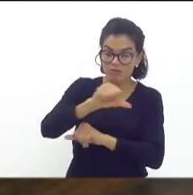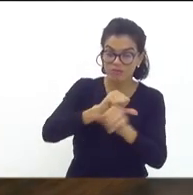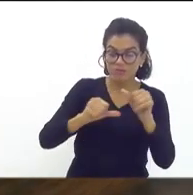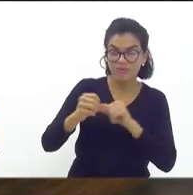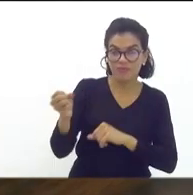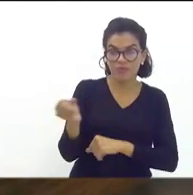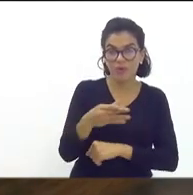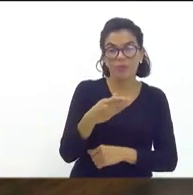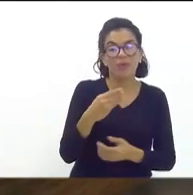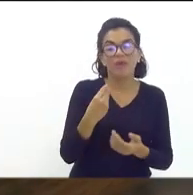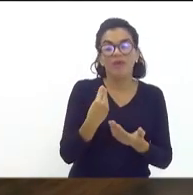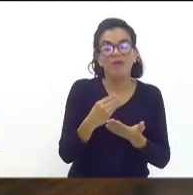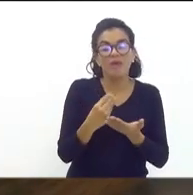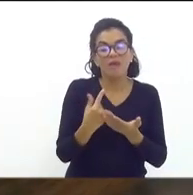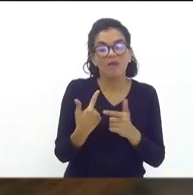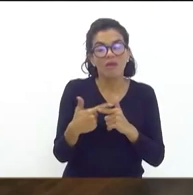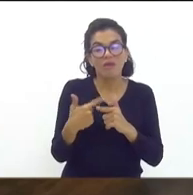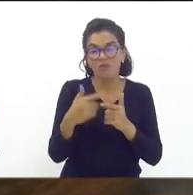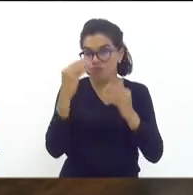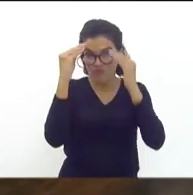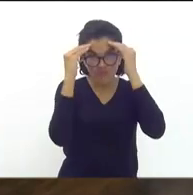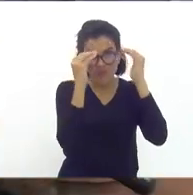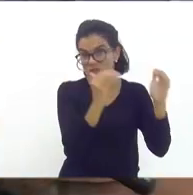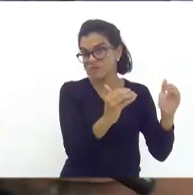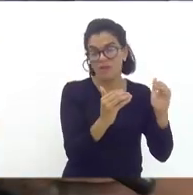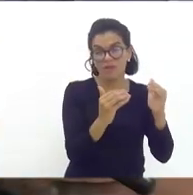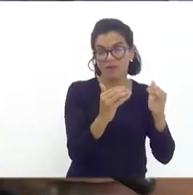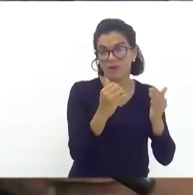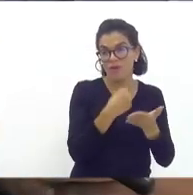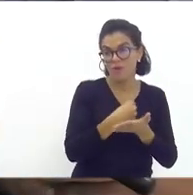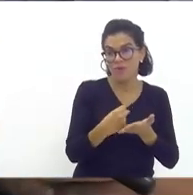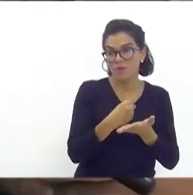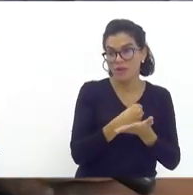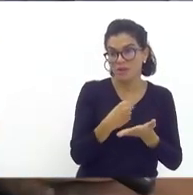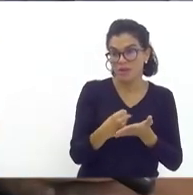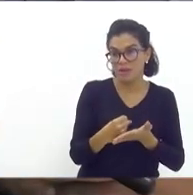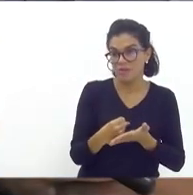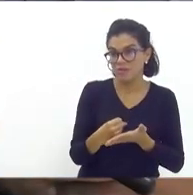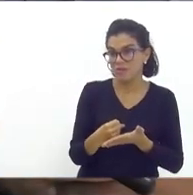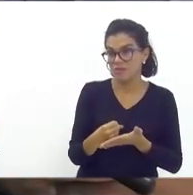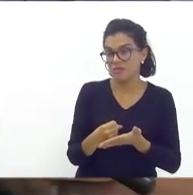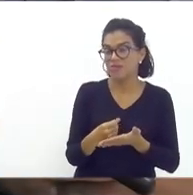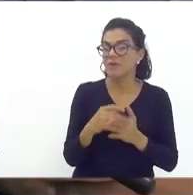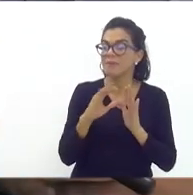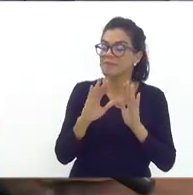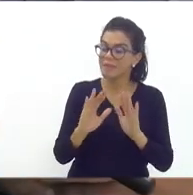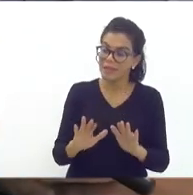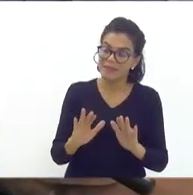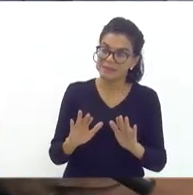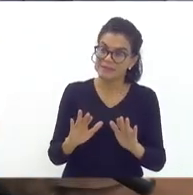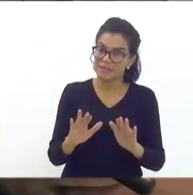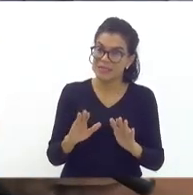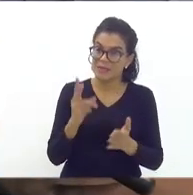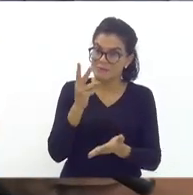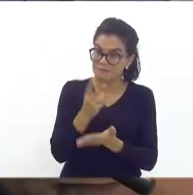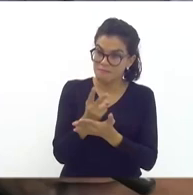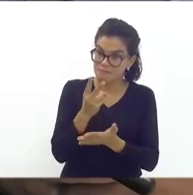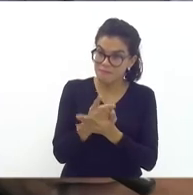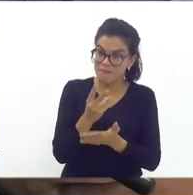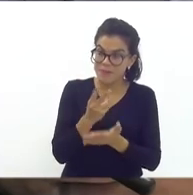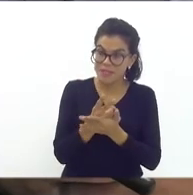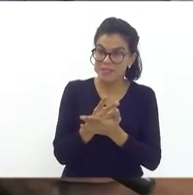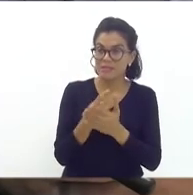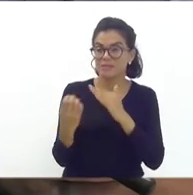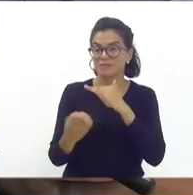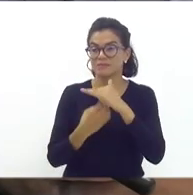do não cumprimento das metas é estabelecidas no seu contrato de concessão só que a mesma que colocada